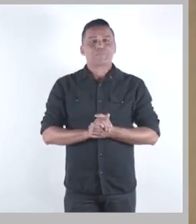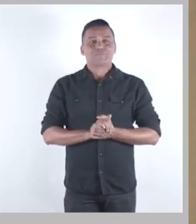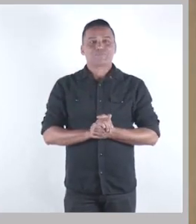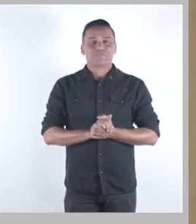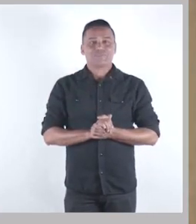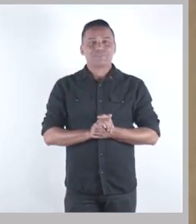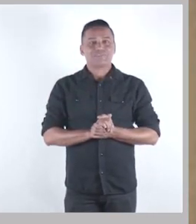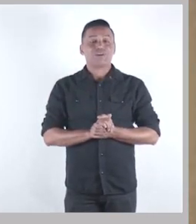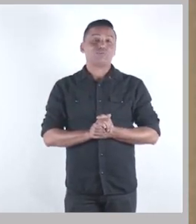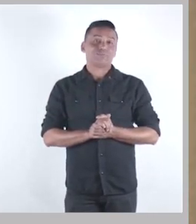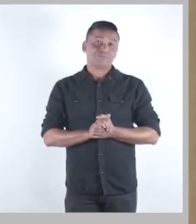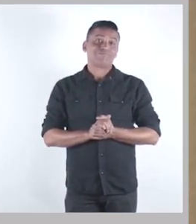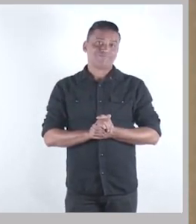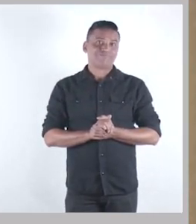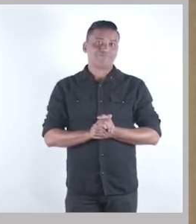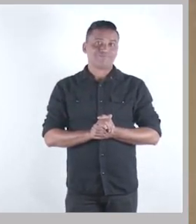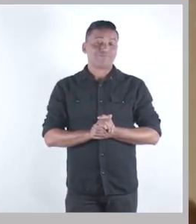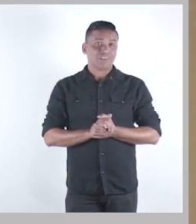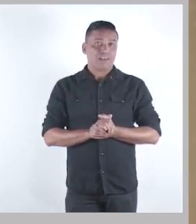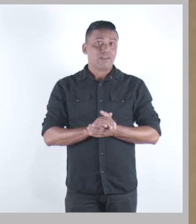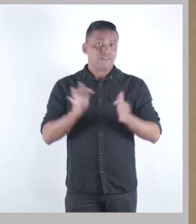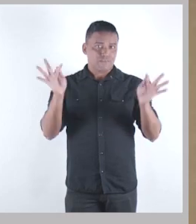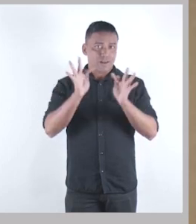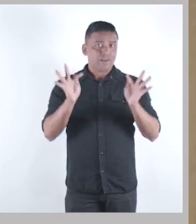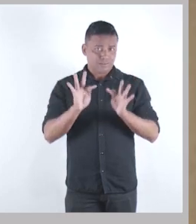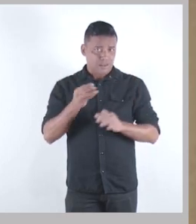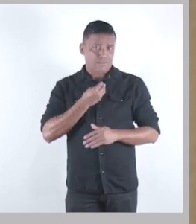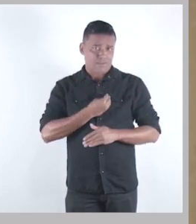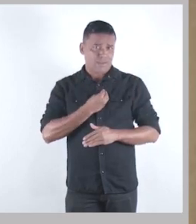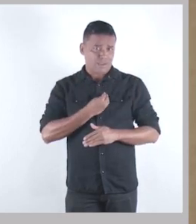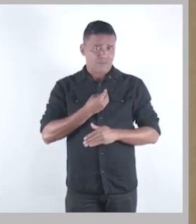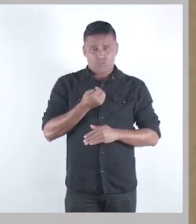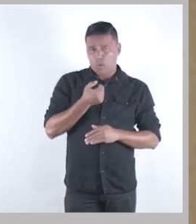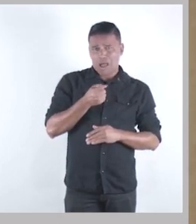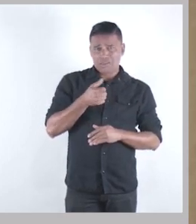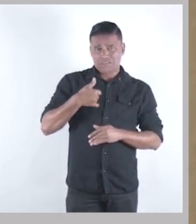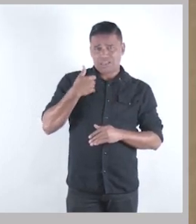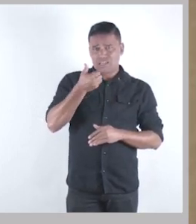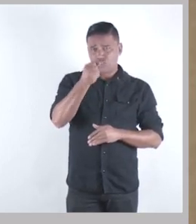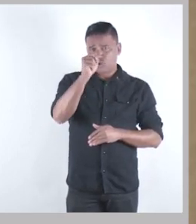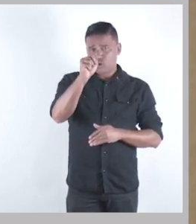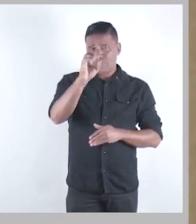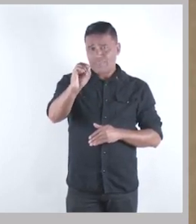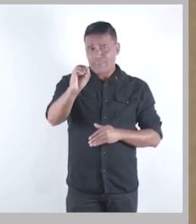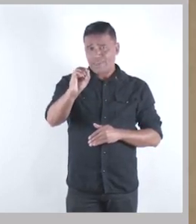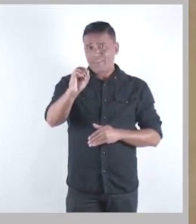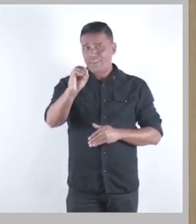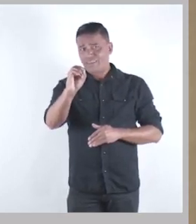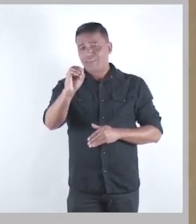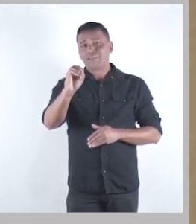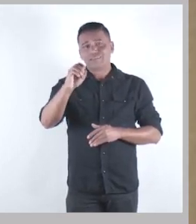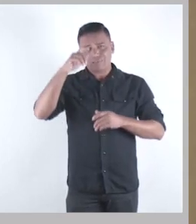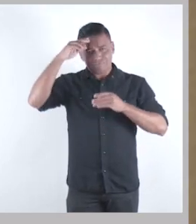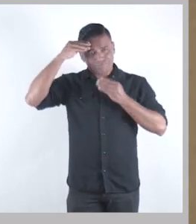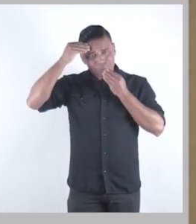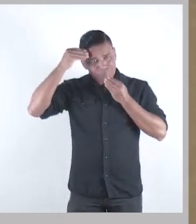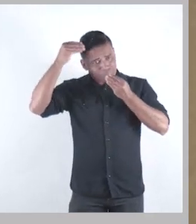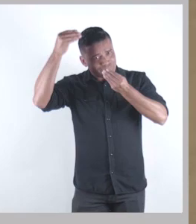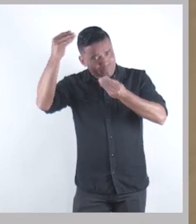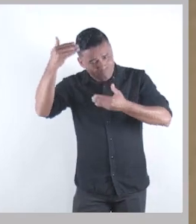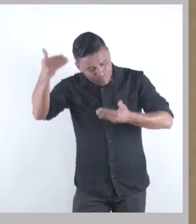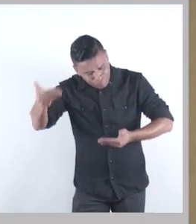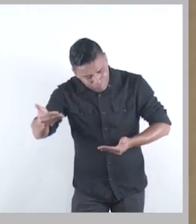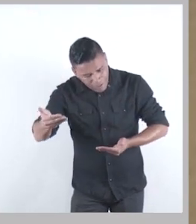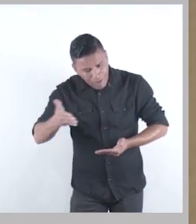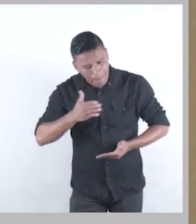Felizmente, ele ainda está cá, ainda está vivo, quase 80 anos, reformado, mas pronto, nós tiramos o chapéu a este nosso